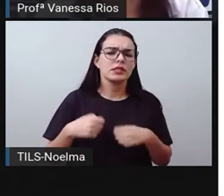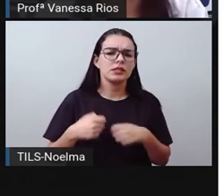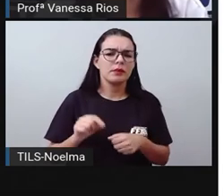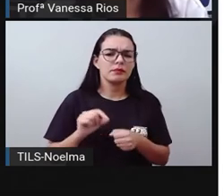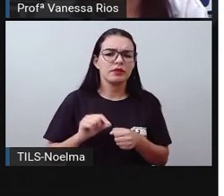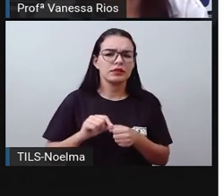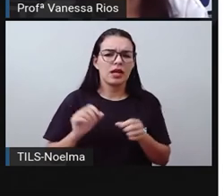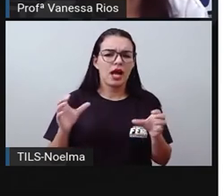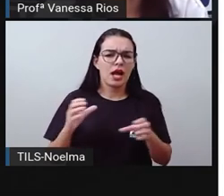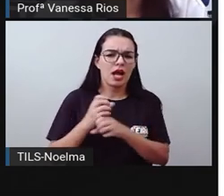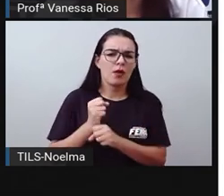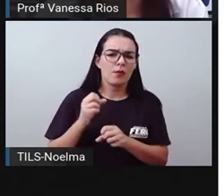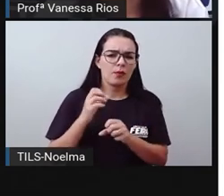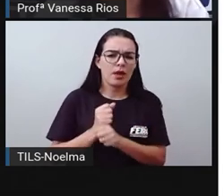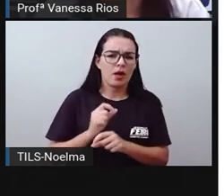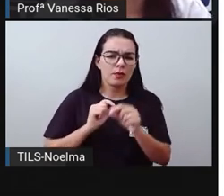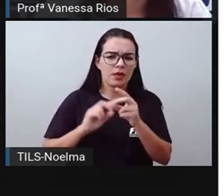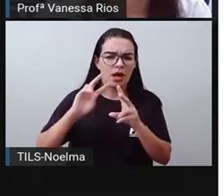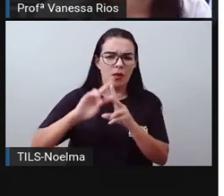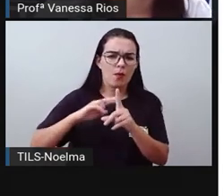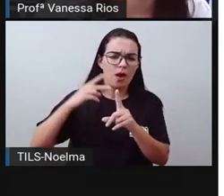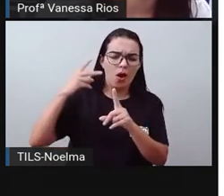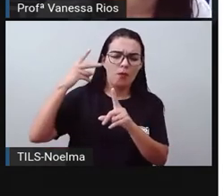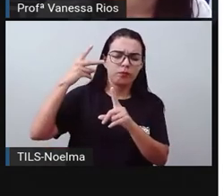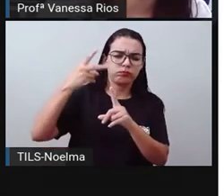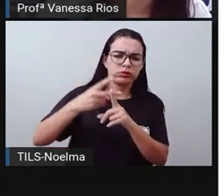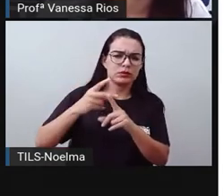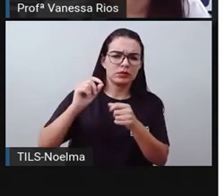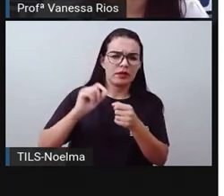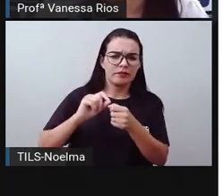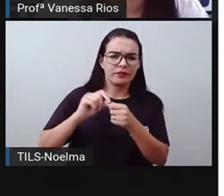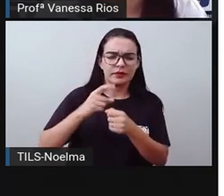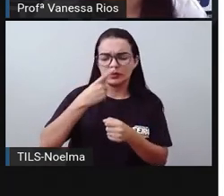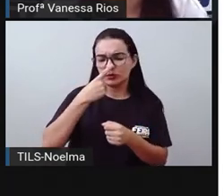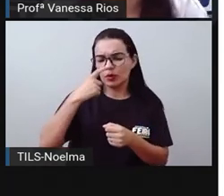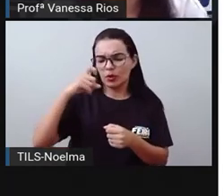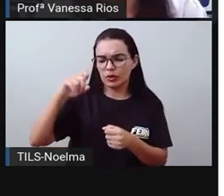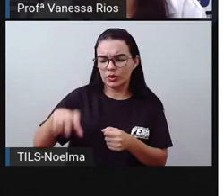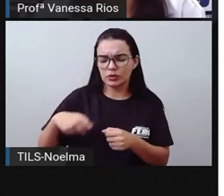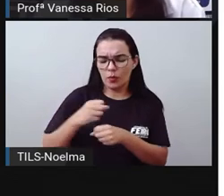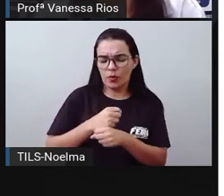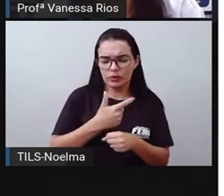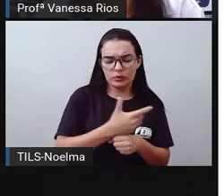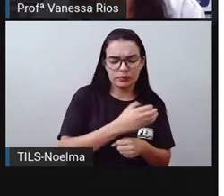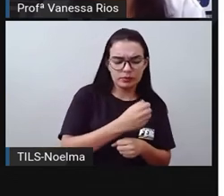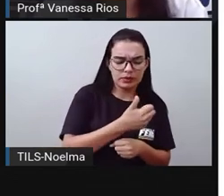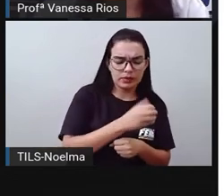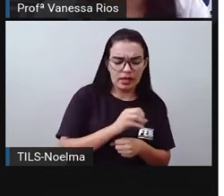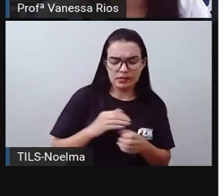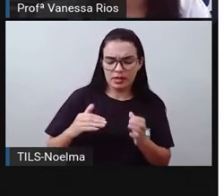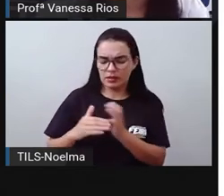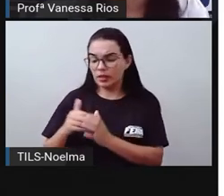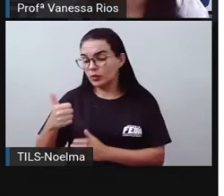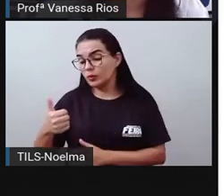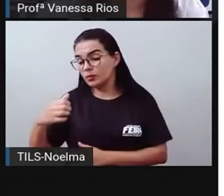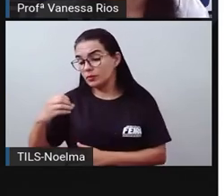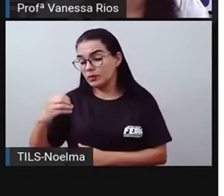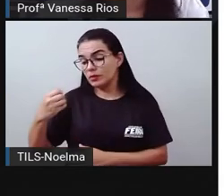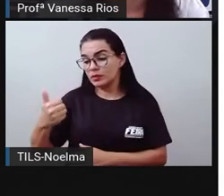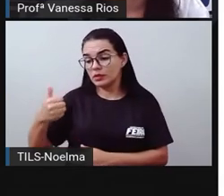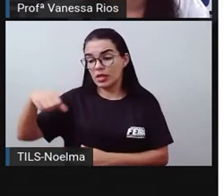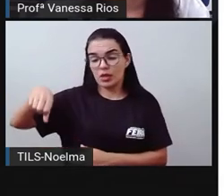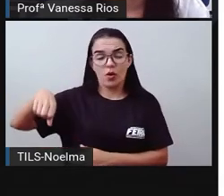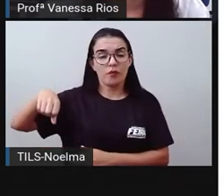fazer para calcular o aumento na produção de lixo entre os anos de 2010 e